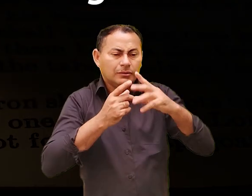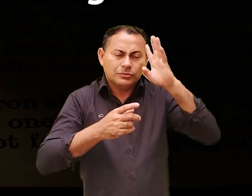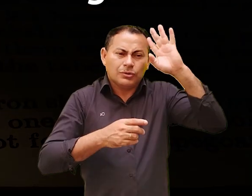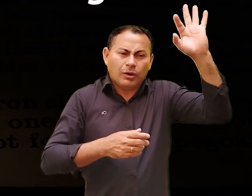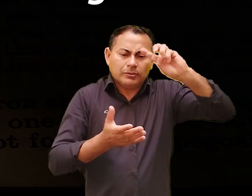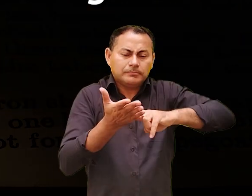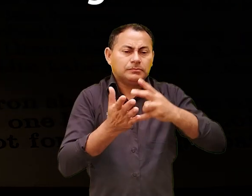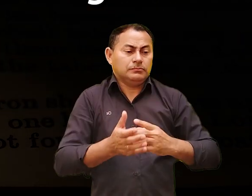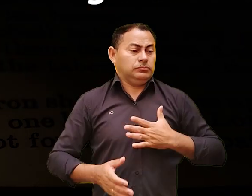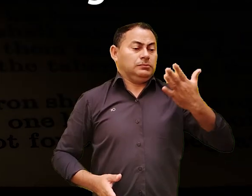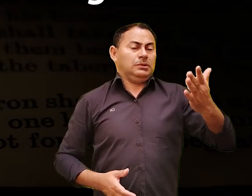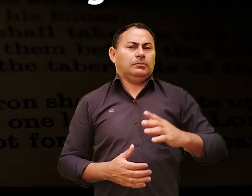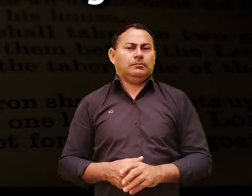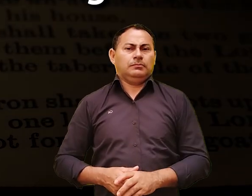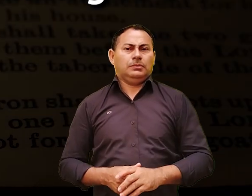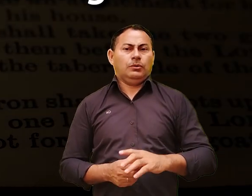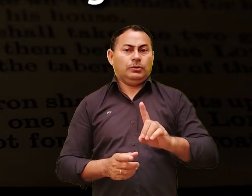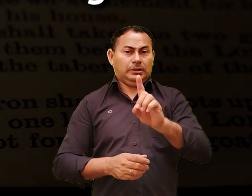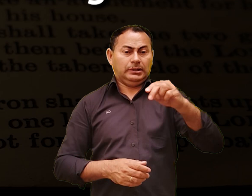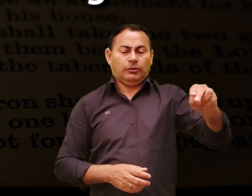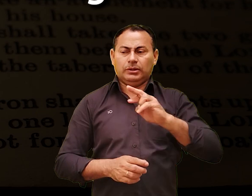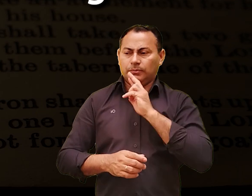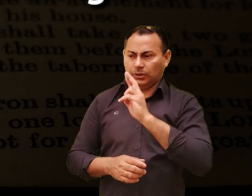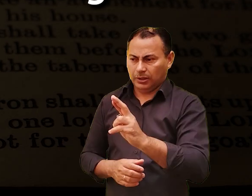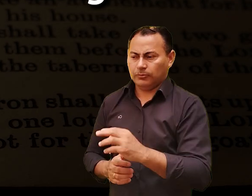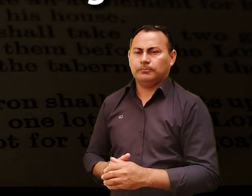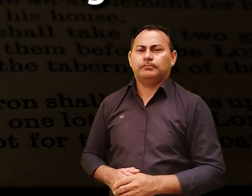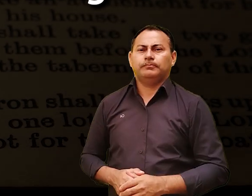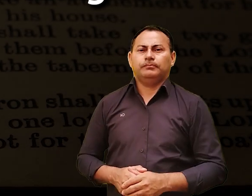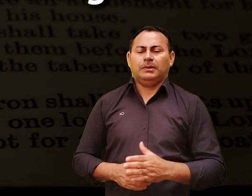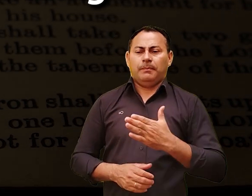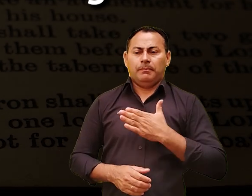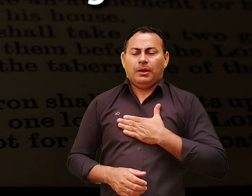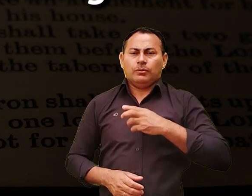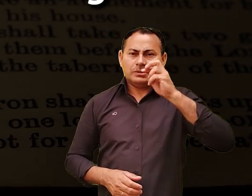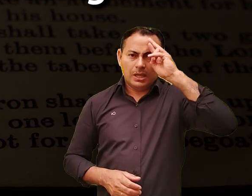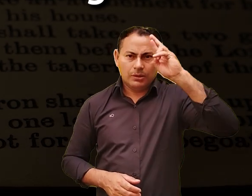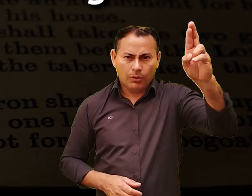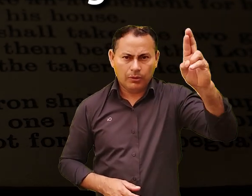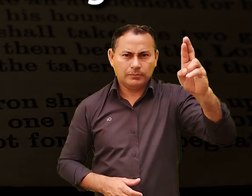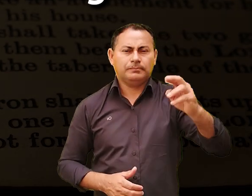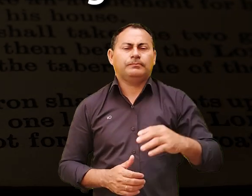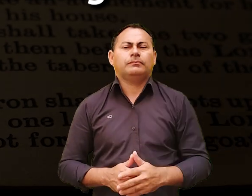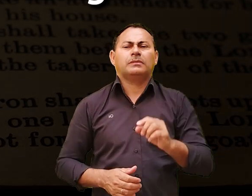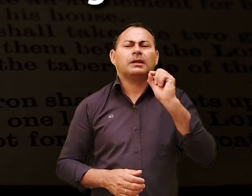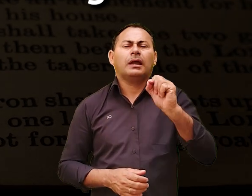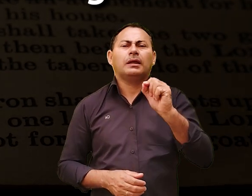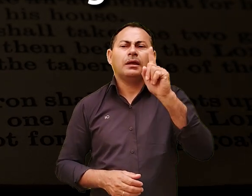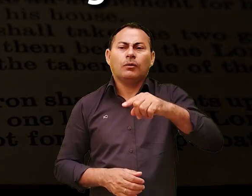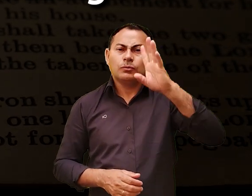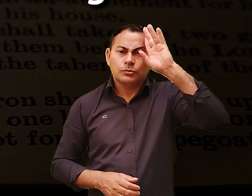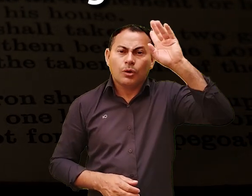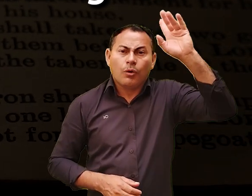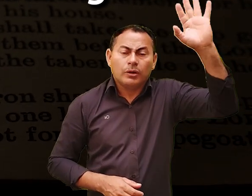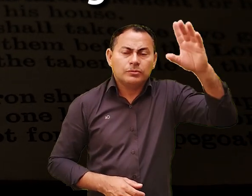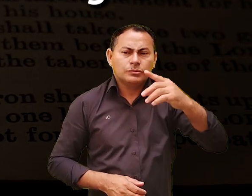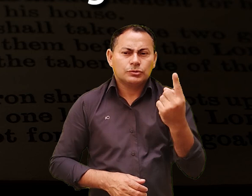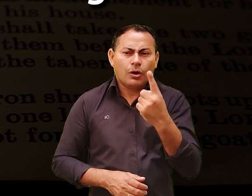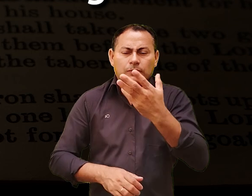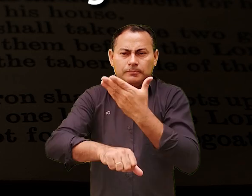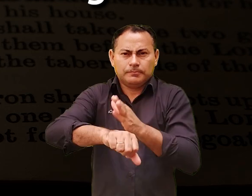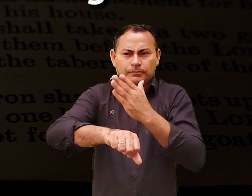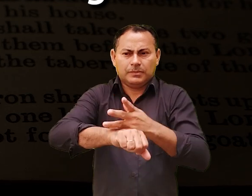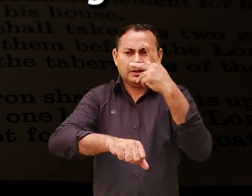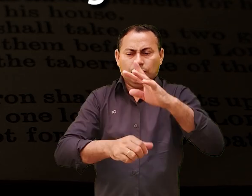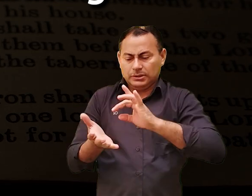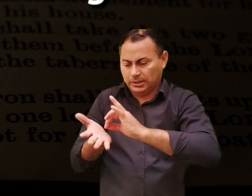assuste. Beltesazar respondeu: meu senhor, quem dera o sonho só se